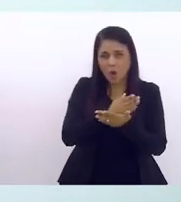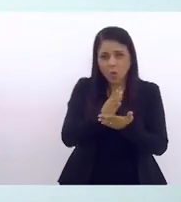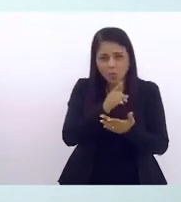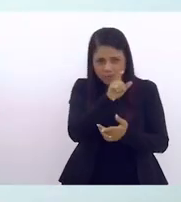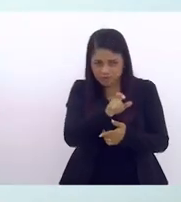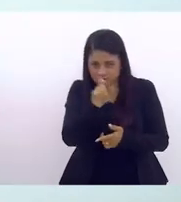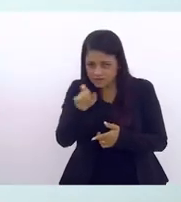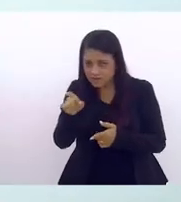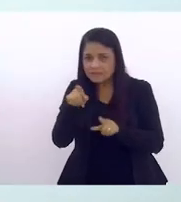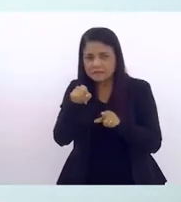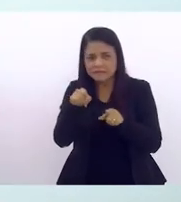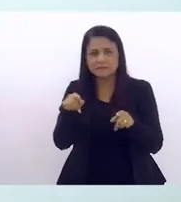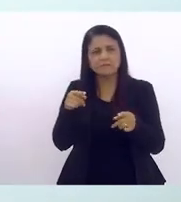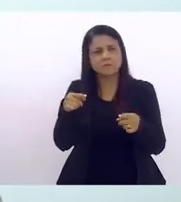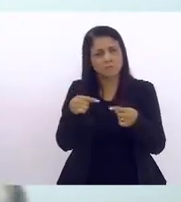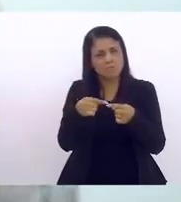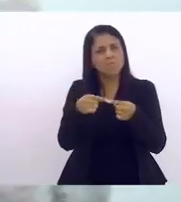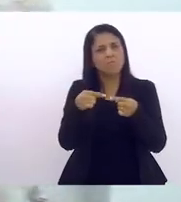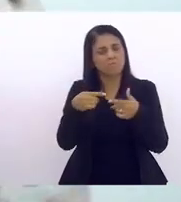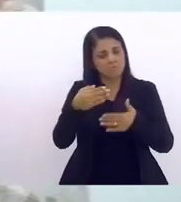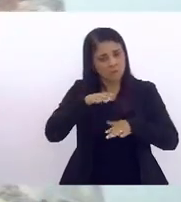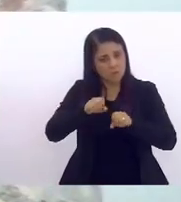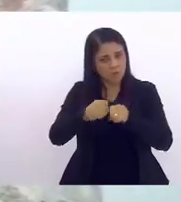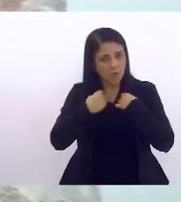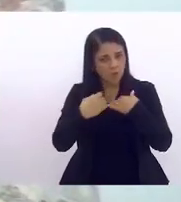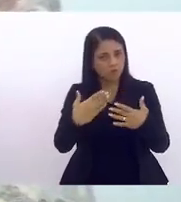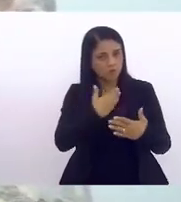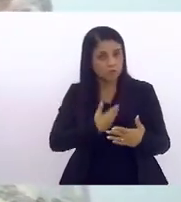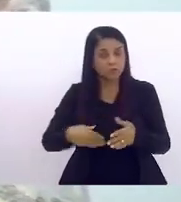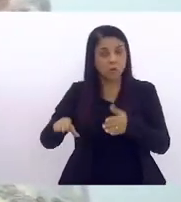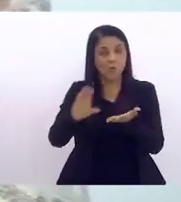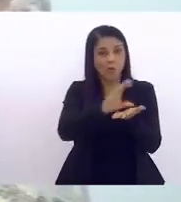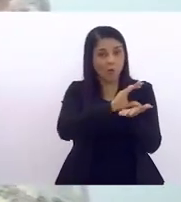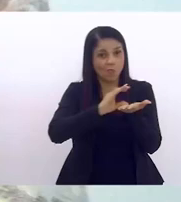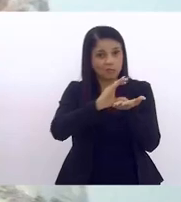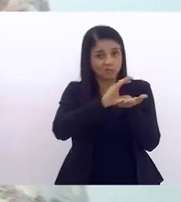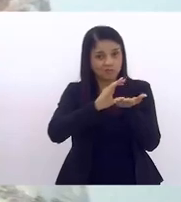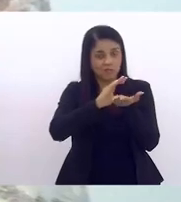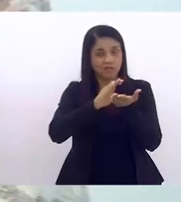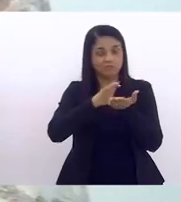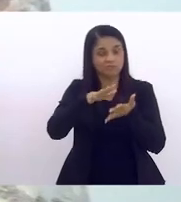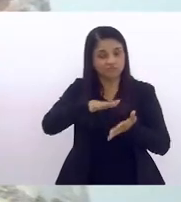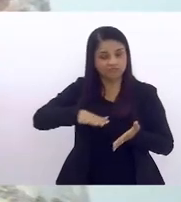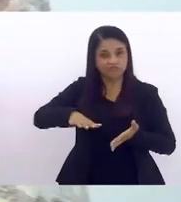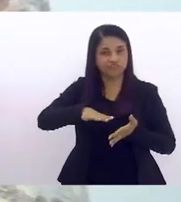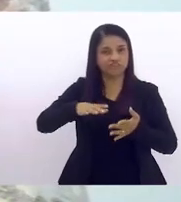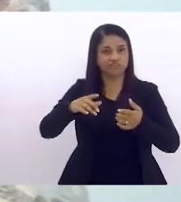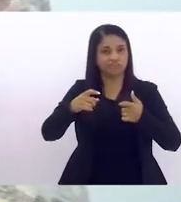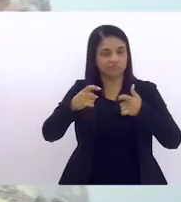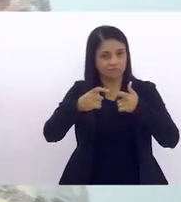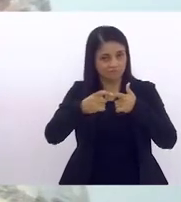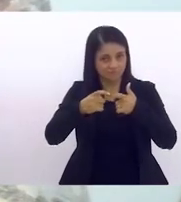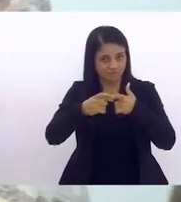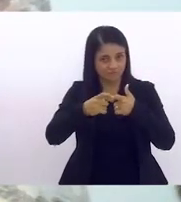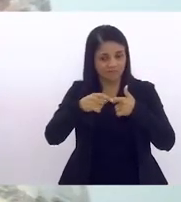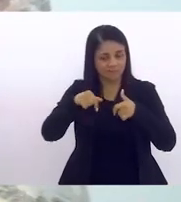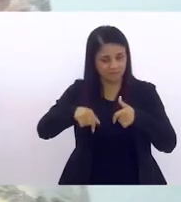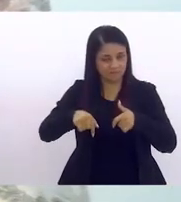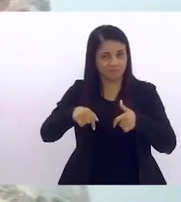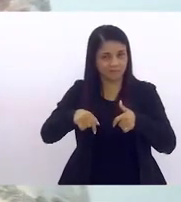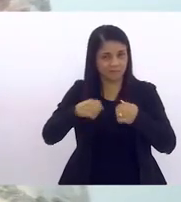audiência, o Conselho Regional de Medicina que estava aqui,